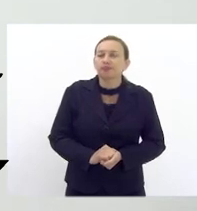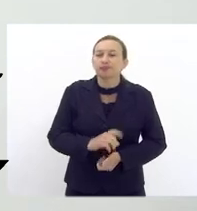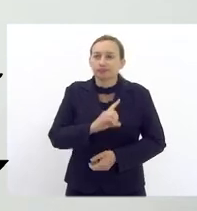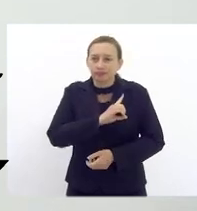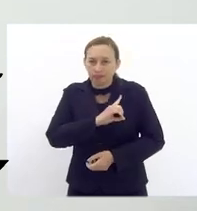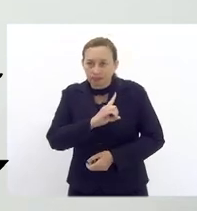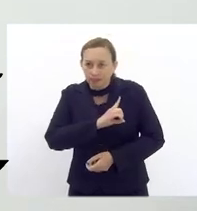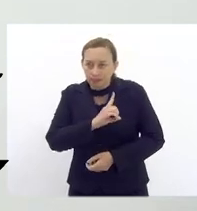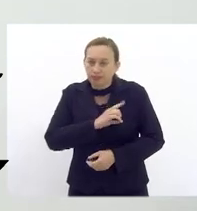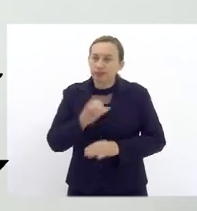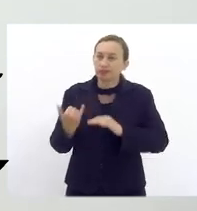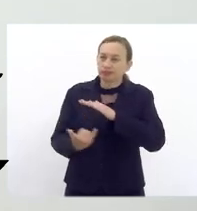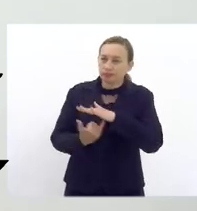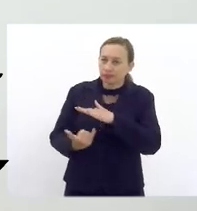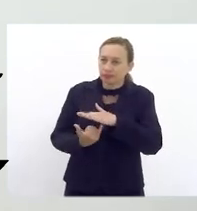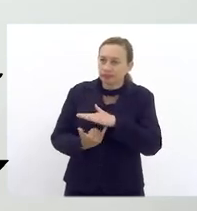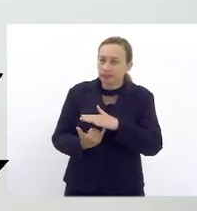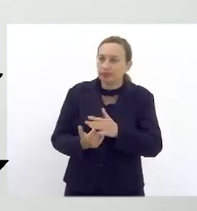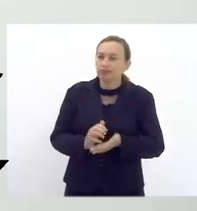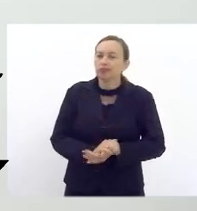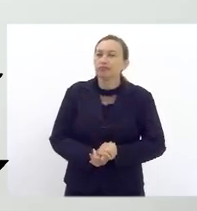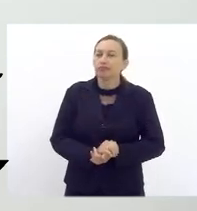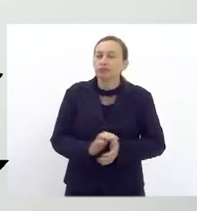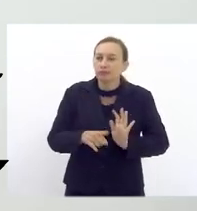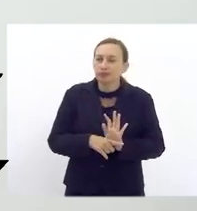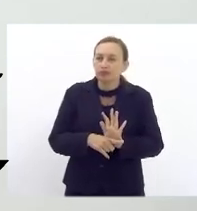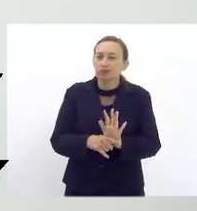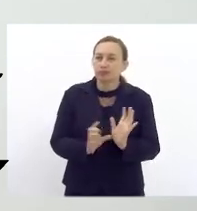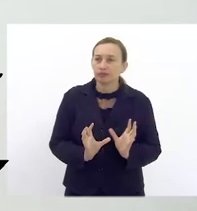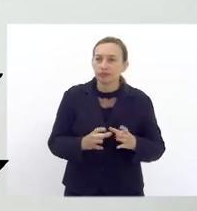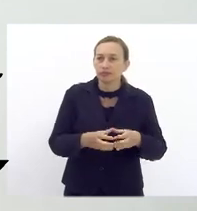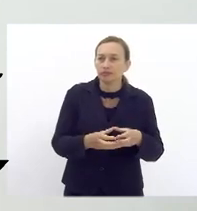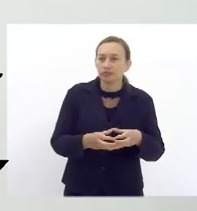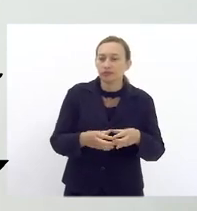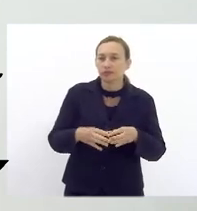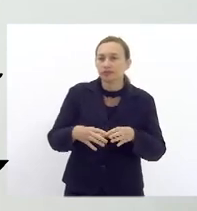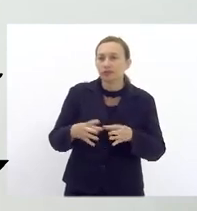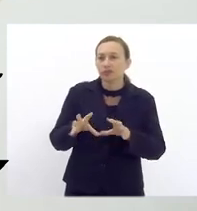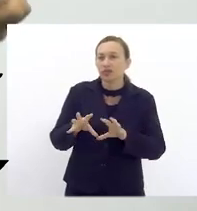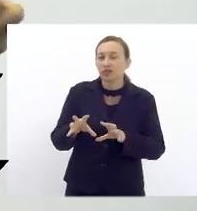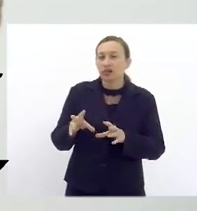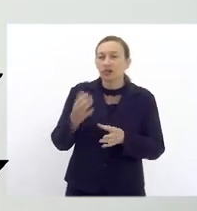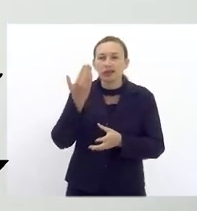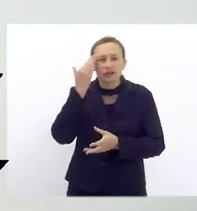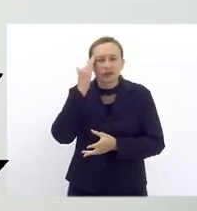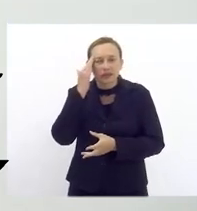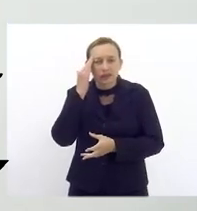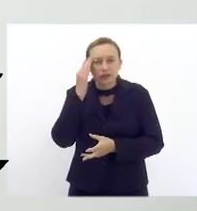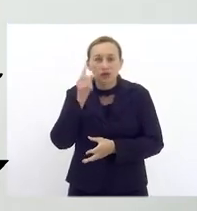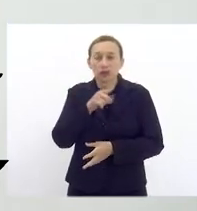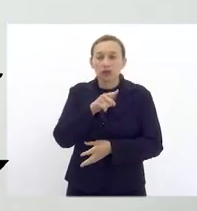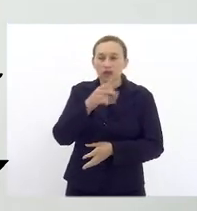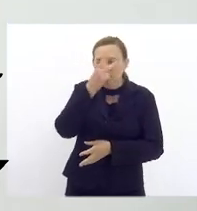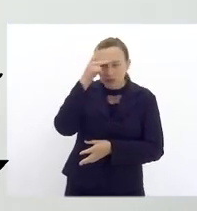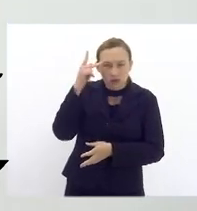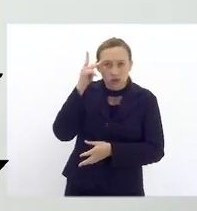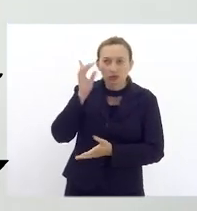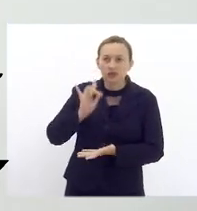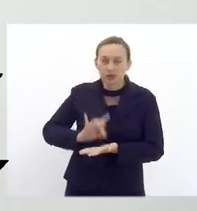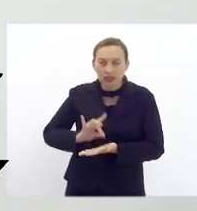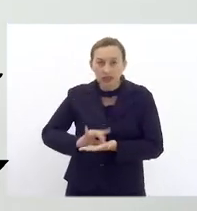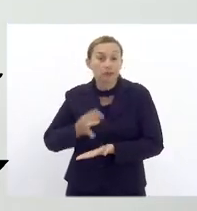ou nesses instituições que atendem essa população para filtrar conseguir entender o que essas pessoas eh